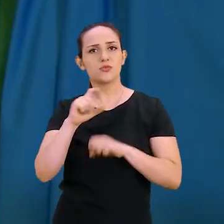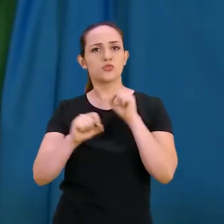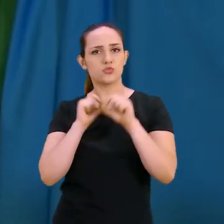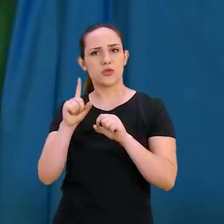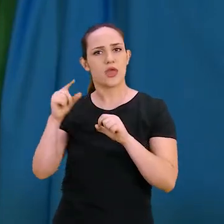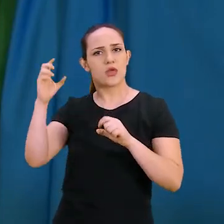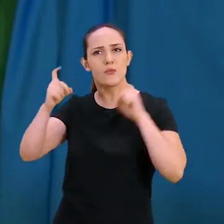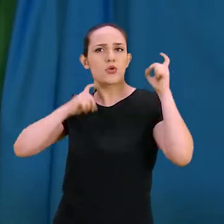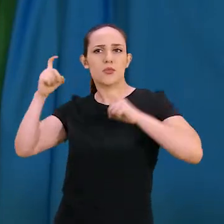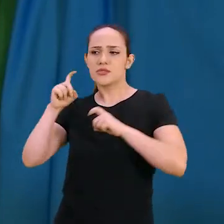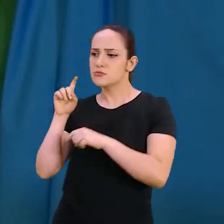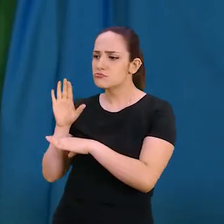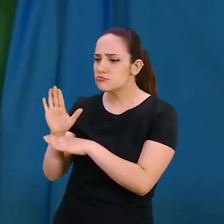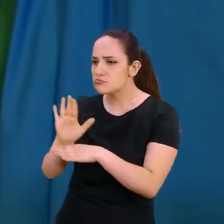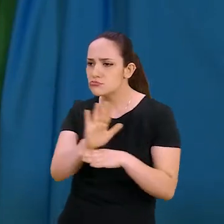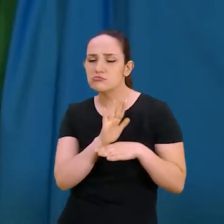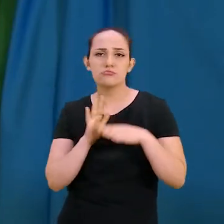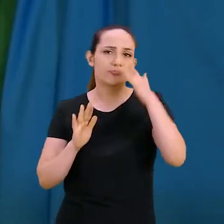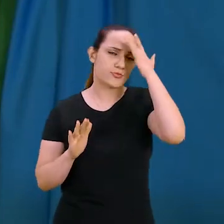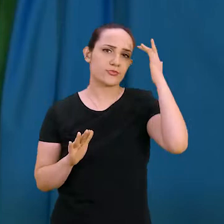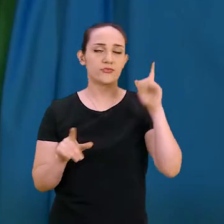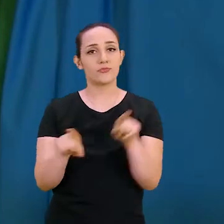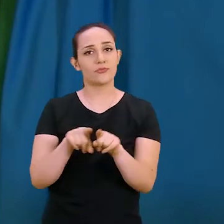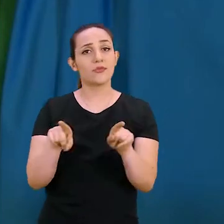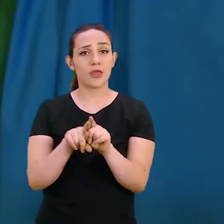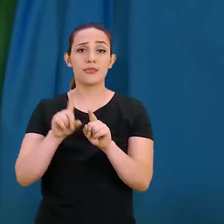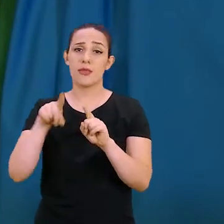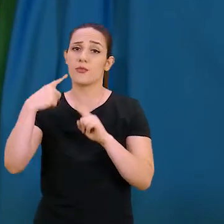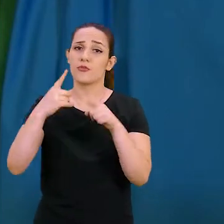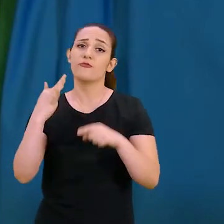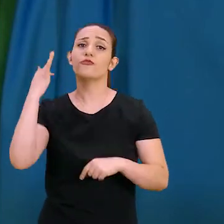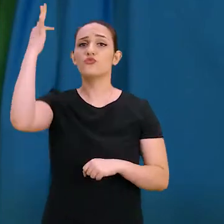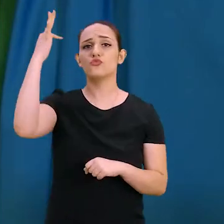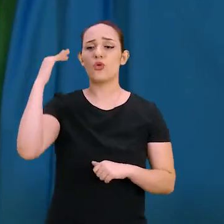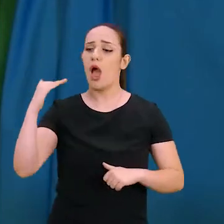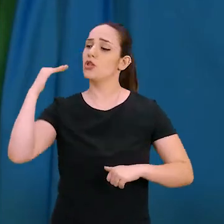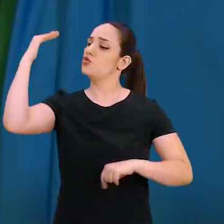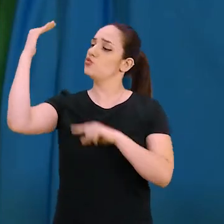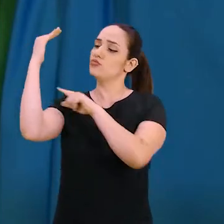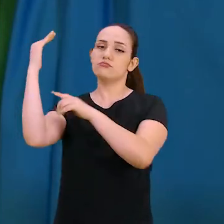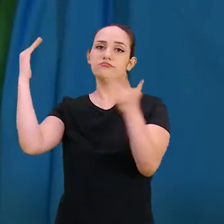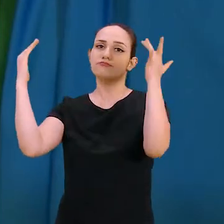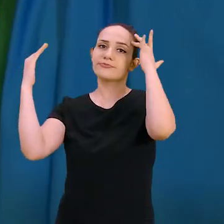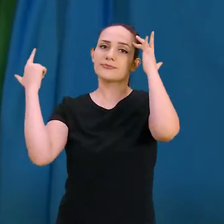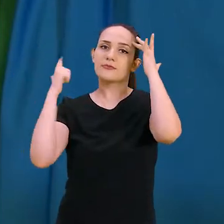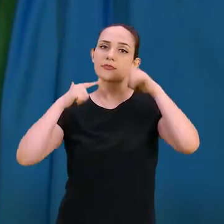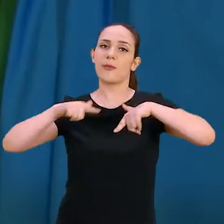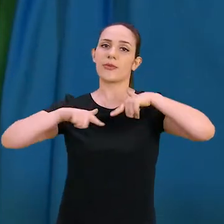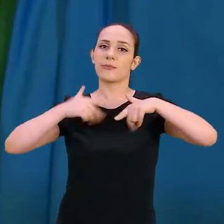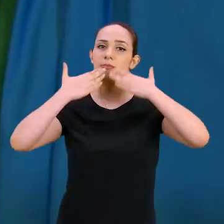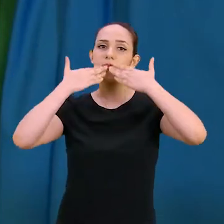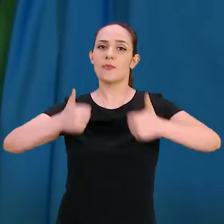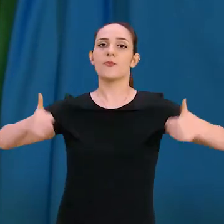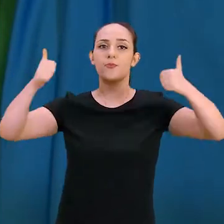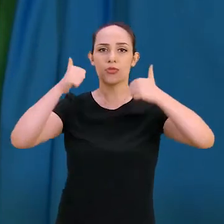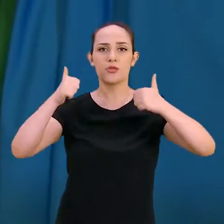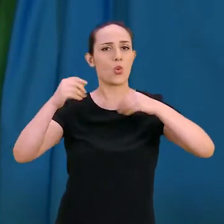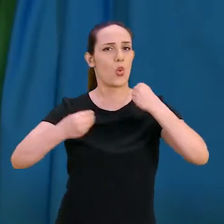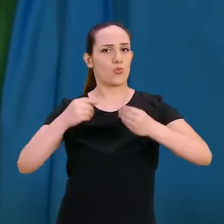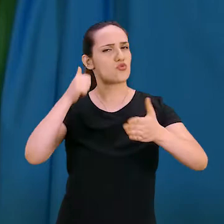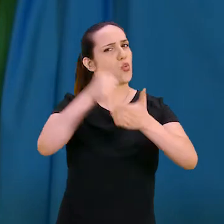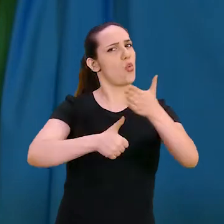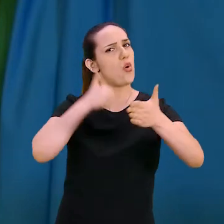com o universo onde ele está inserido e um adulto também mais atuante, através das